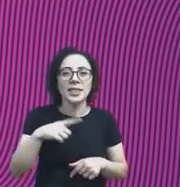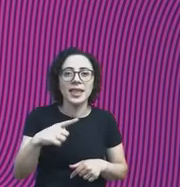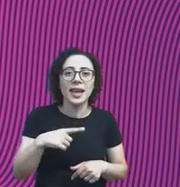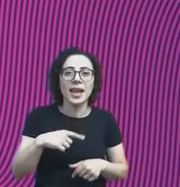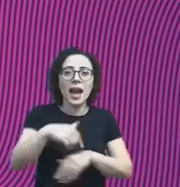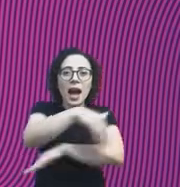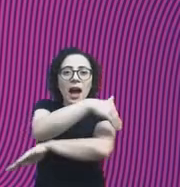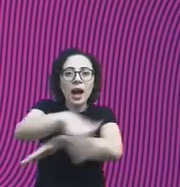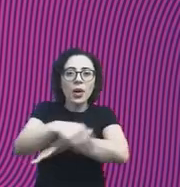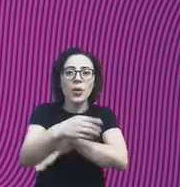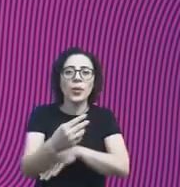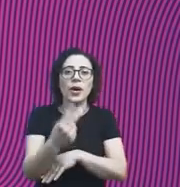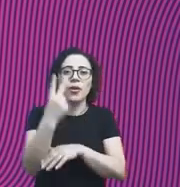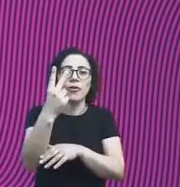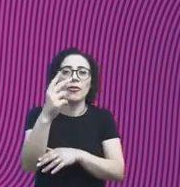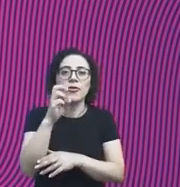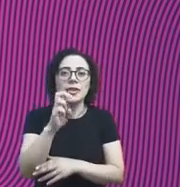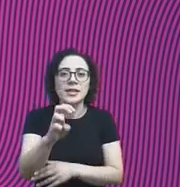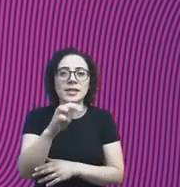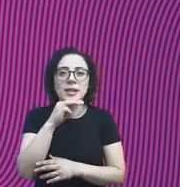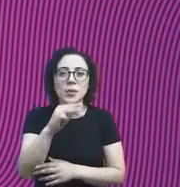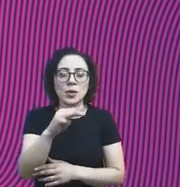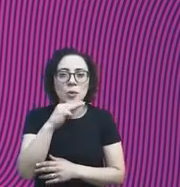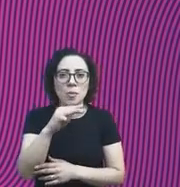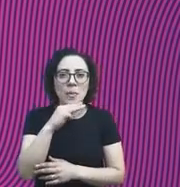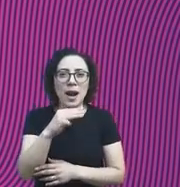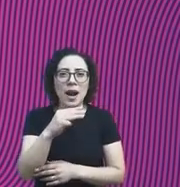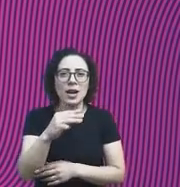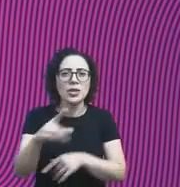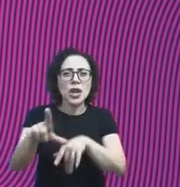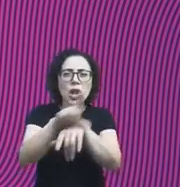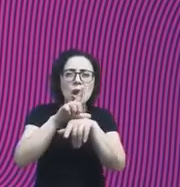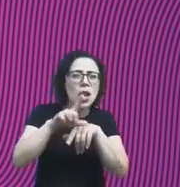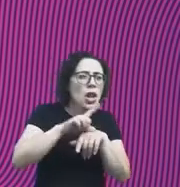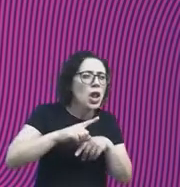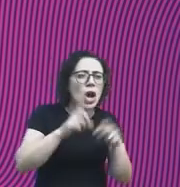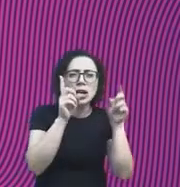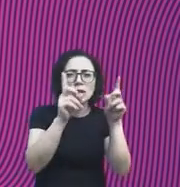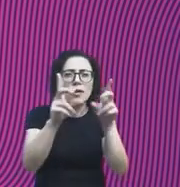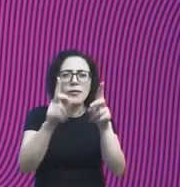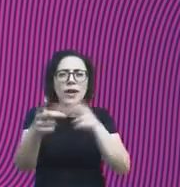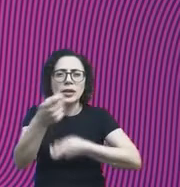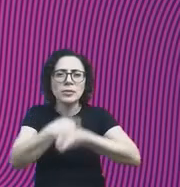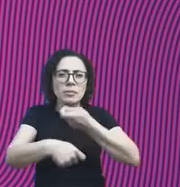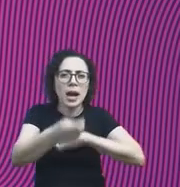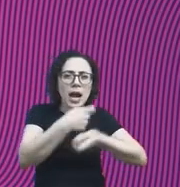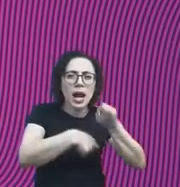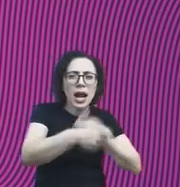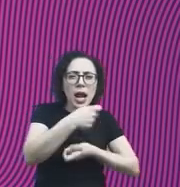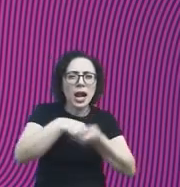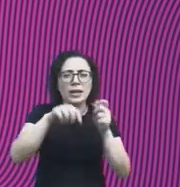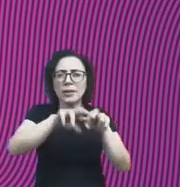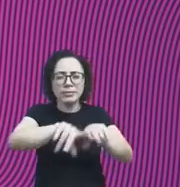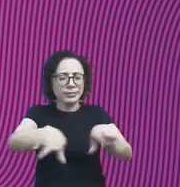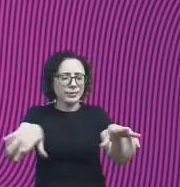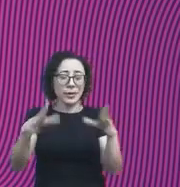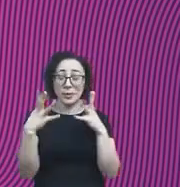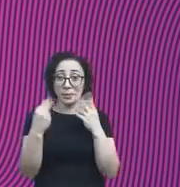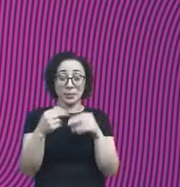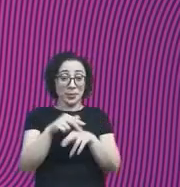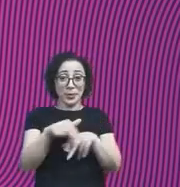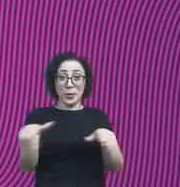centro enorme de varejo, chama-se de varejo oriental, enfim, porque você compra todo tipo de bugigangas e